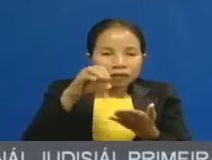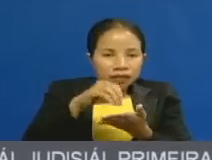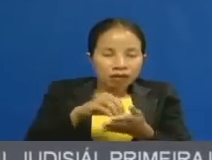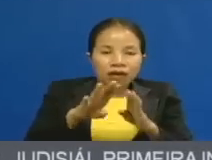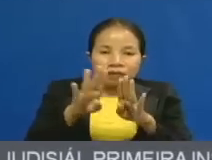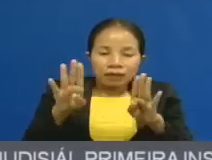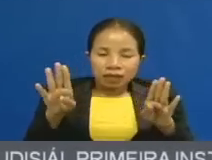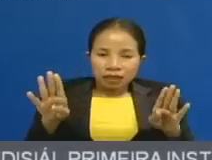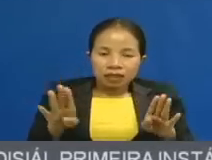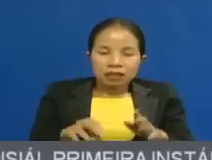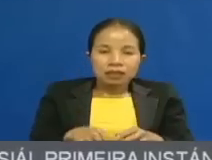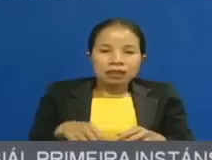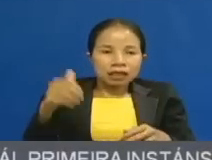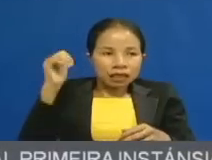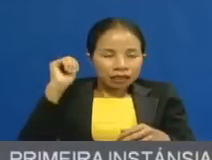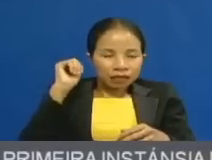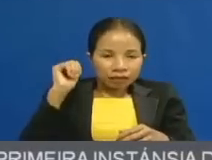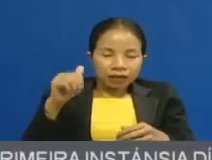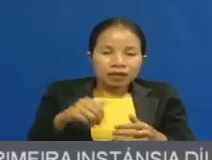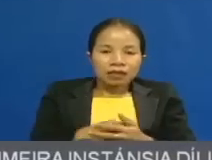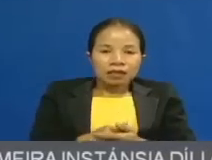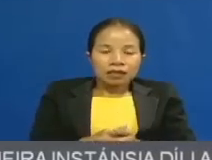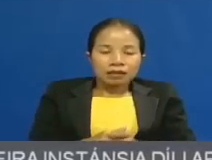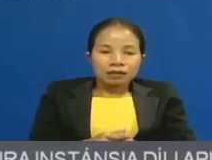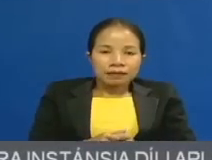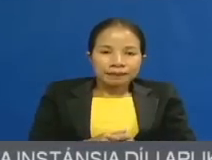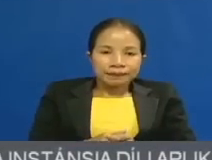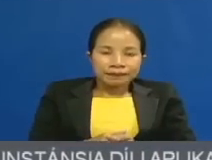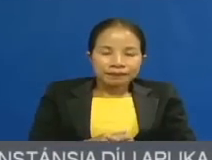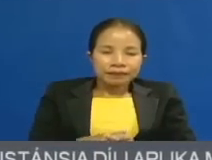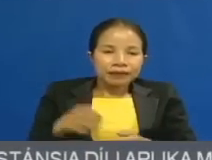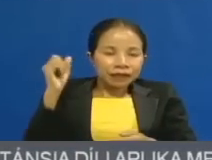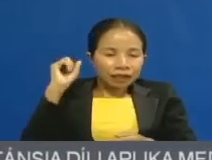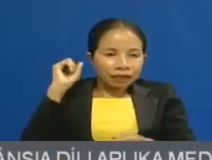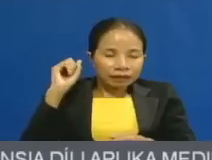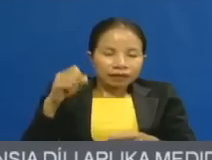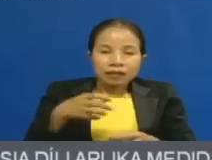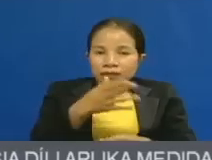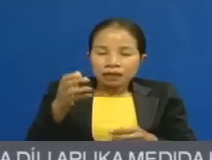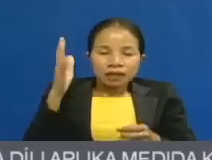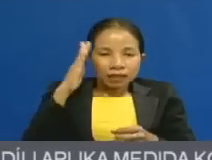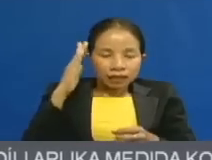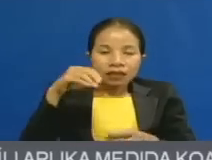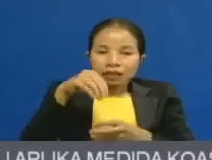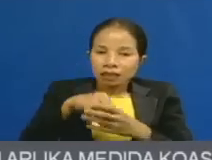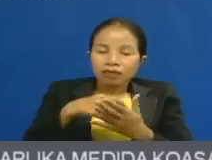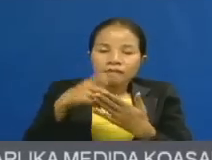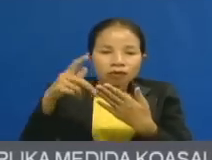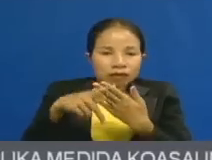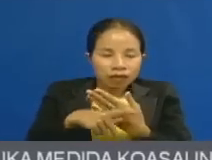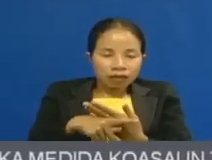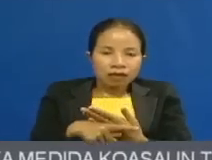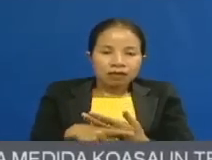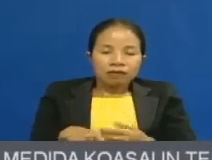iha kampanye eleitoral, iha propaganda eleitoral durante kampanye eleitoral, ita buat bele considera hatama itne programa